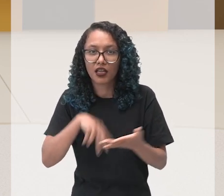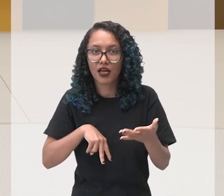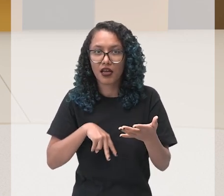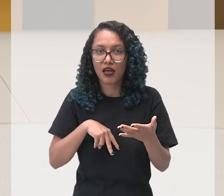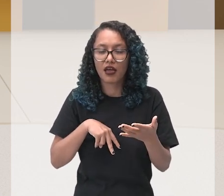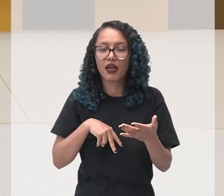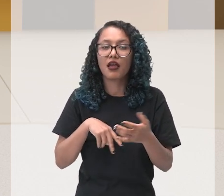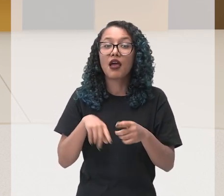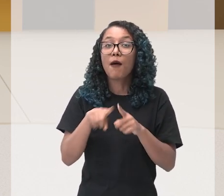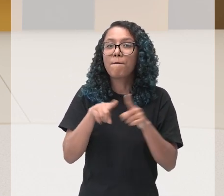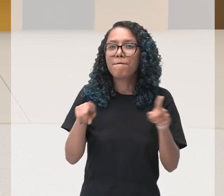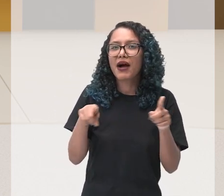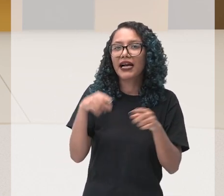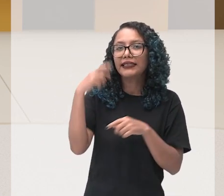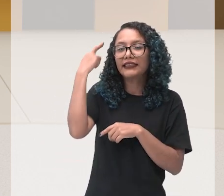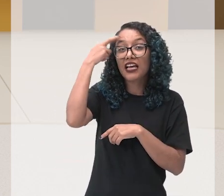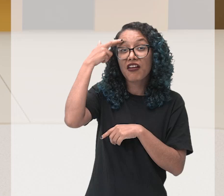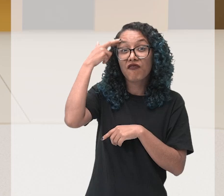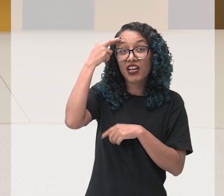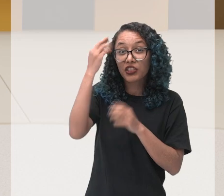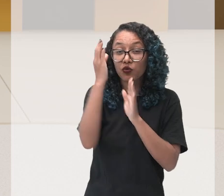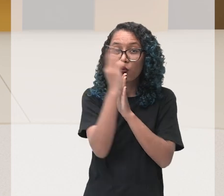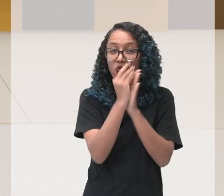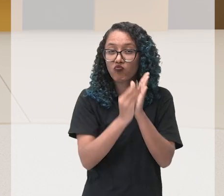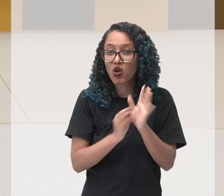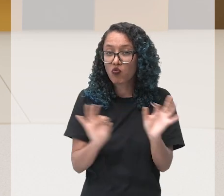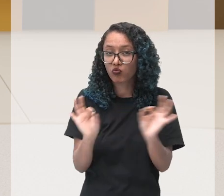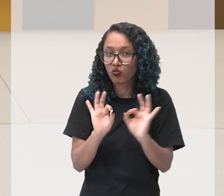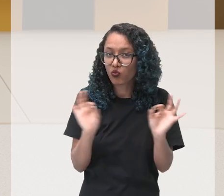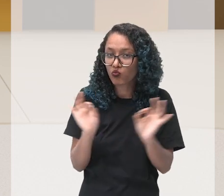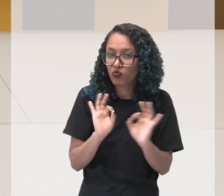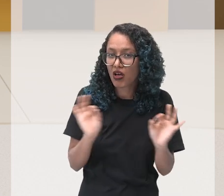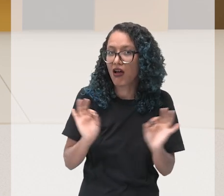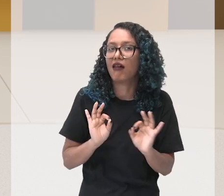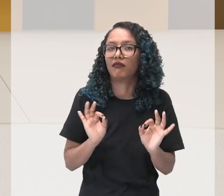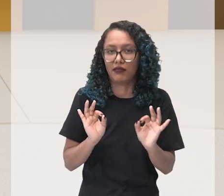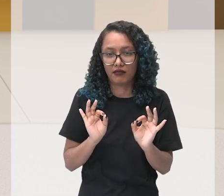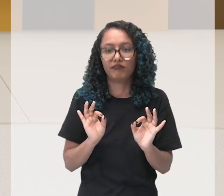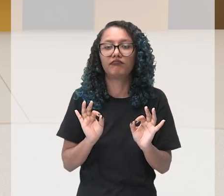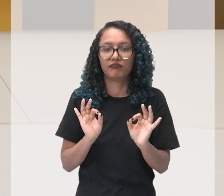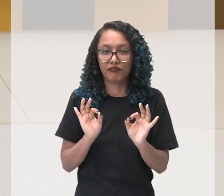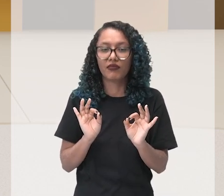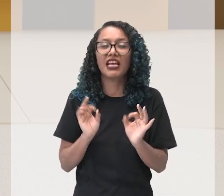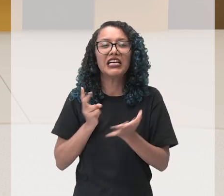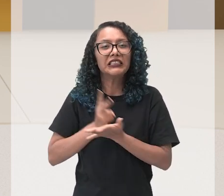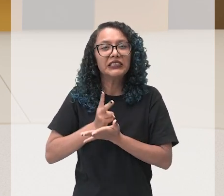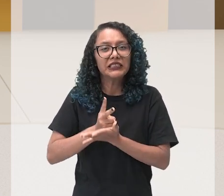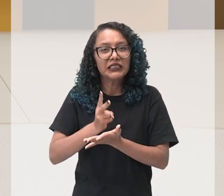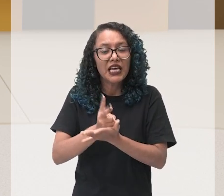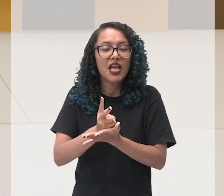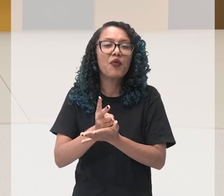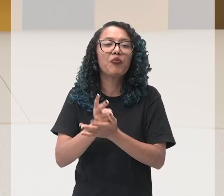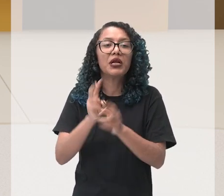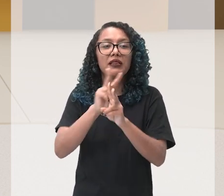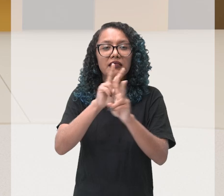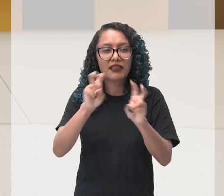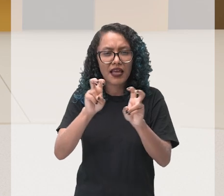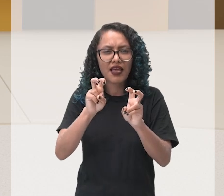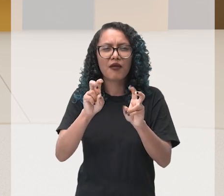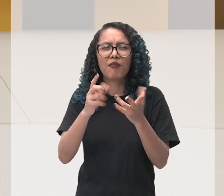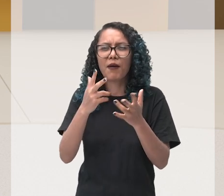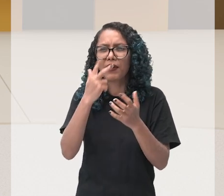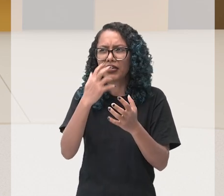sensações, tá? Então, são títulos que vão causar palavras assim medo. Então, títulos